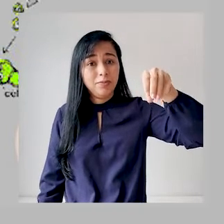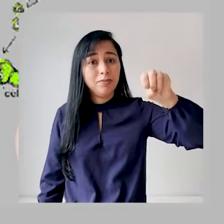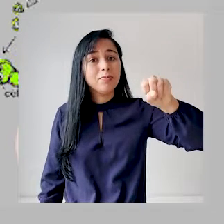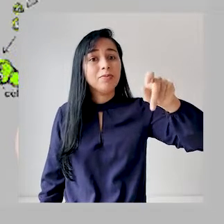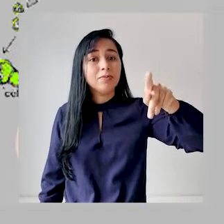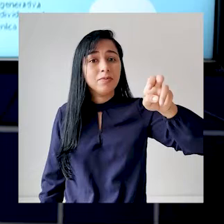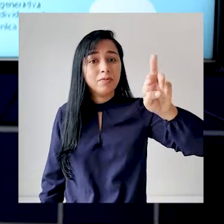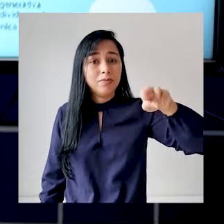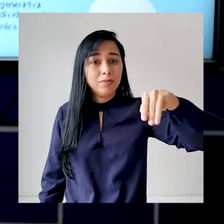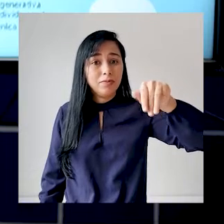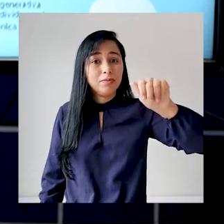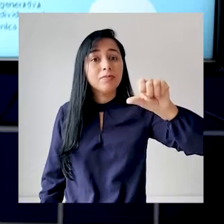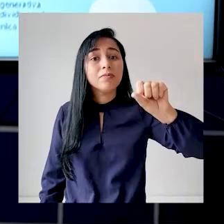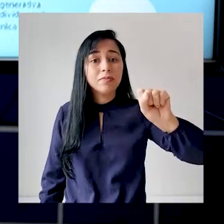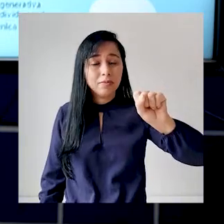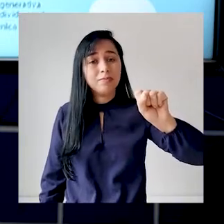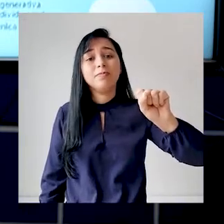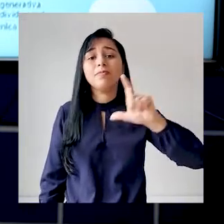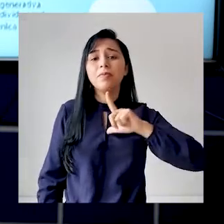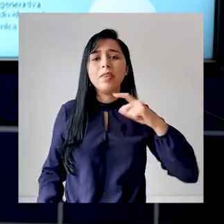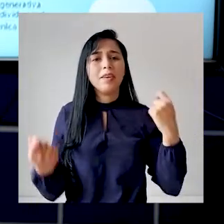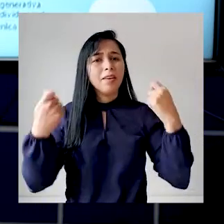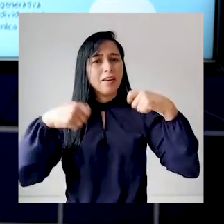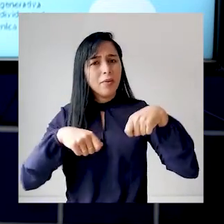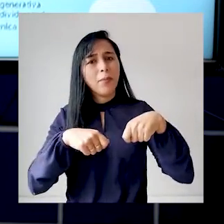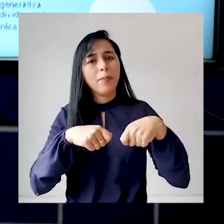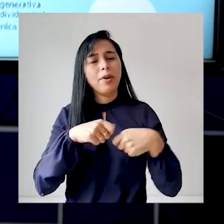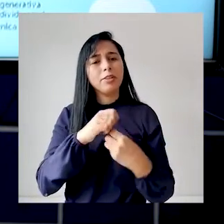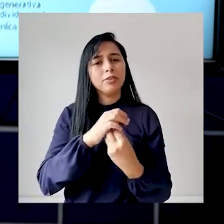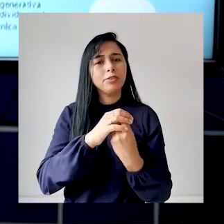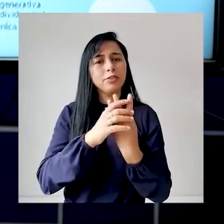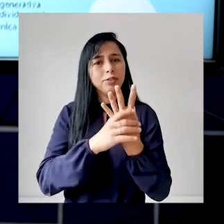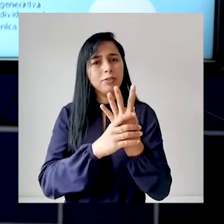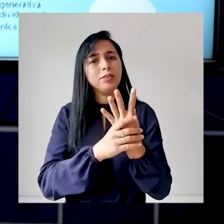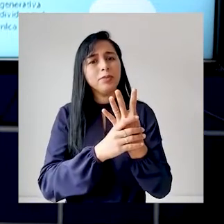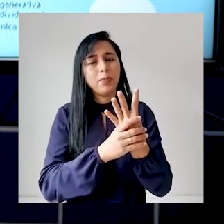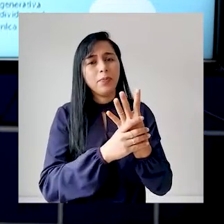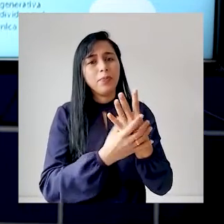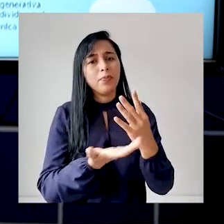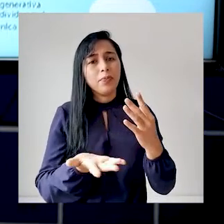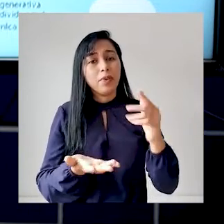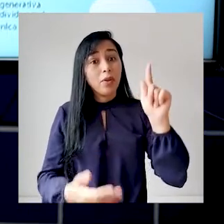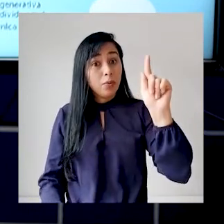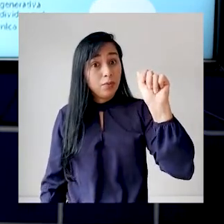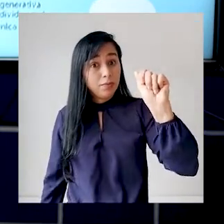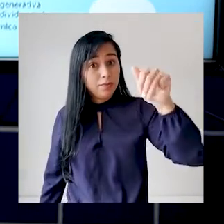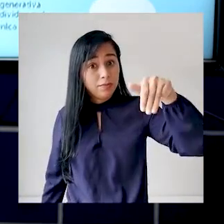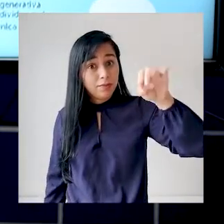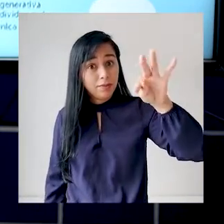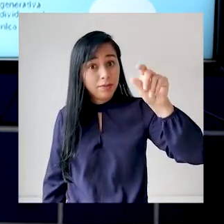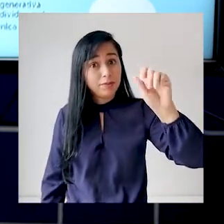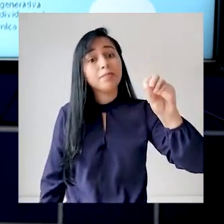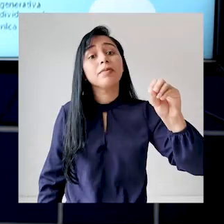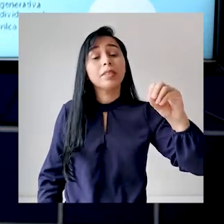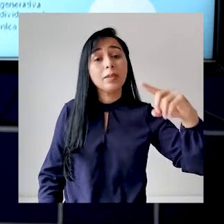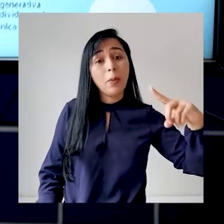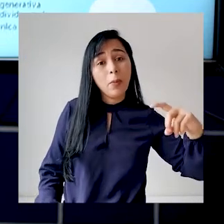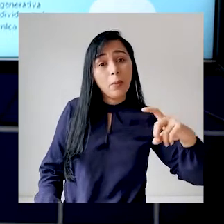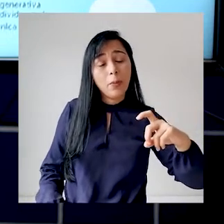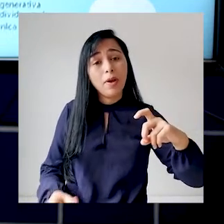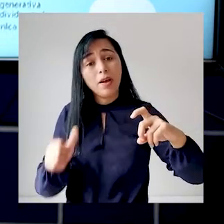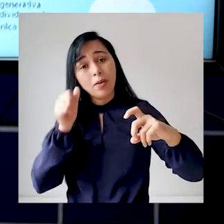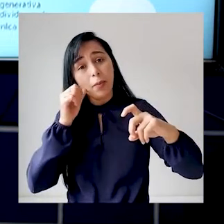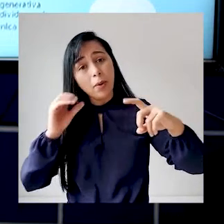reprodutivas capazes de gerar os gametas que se juntam na planta